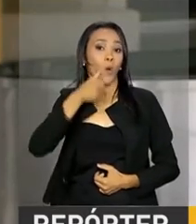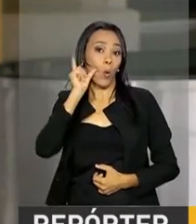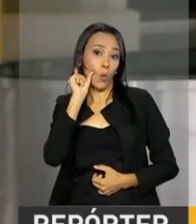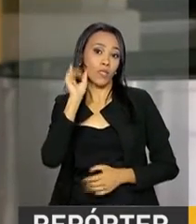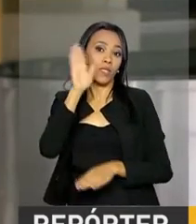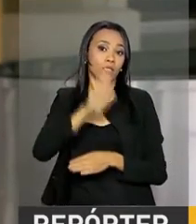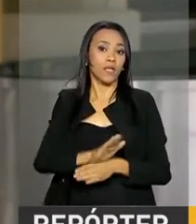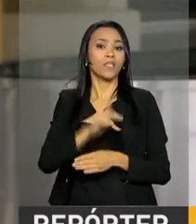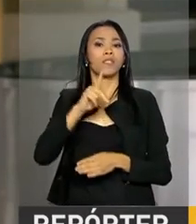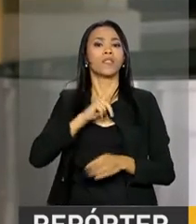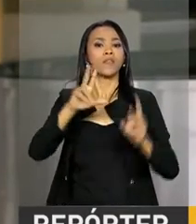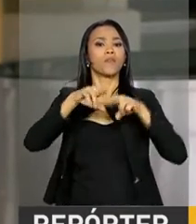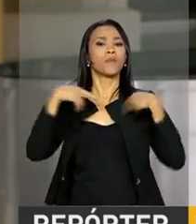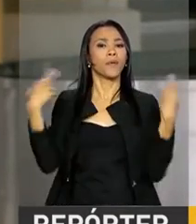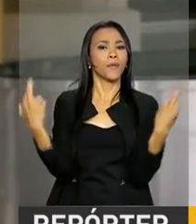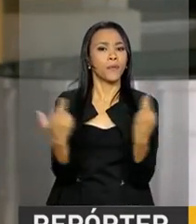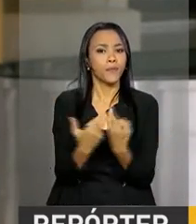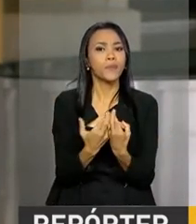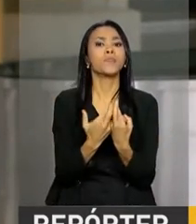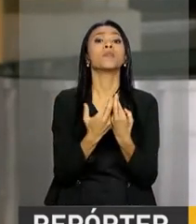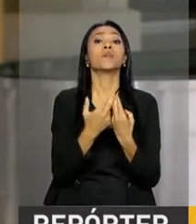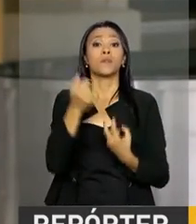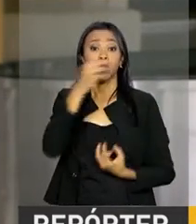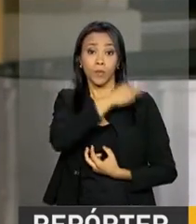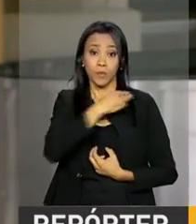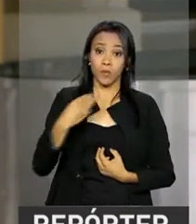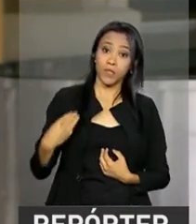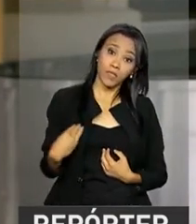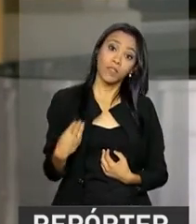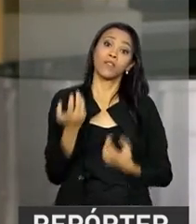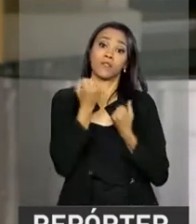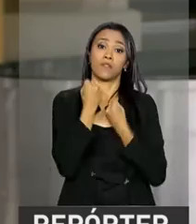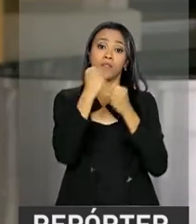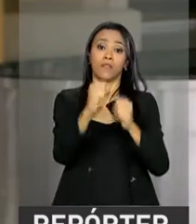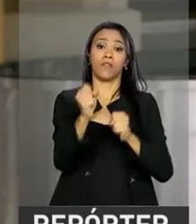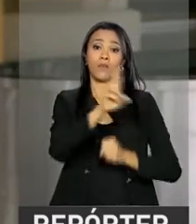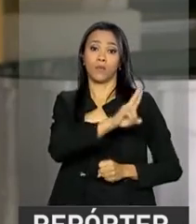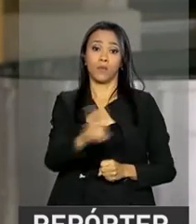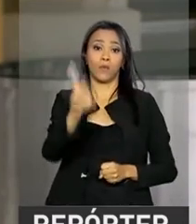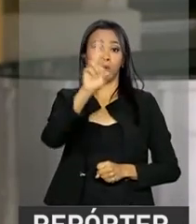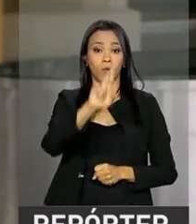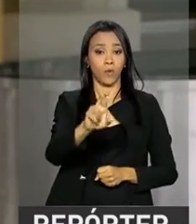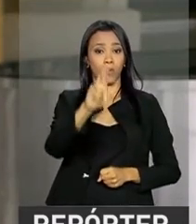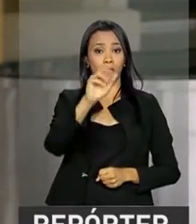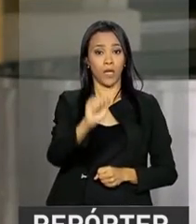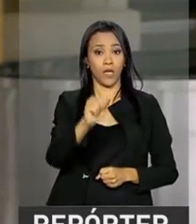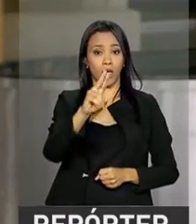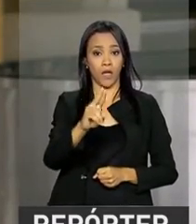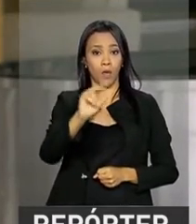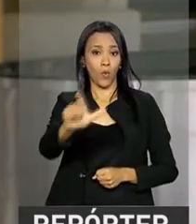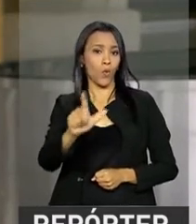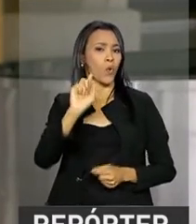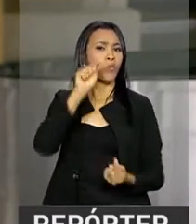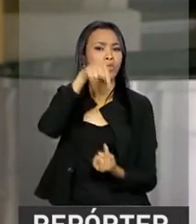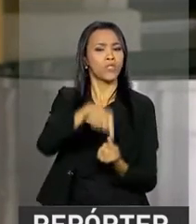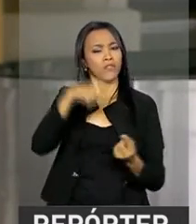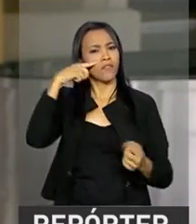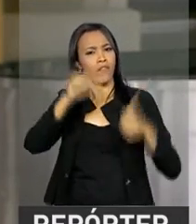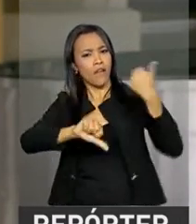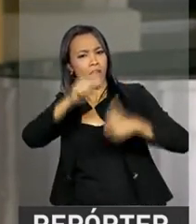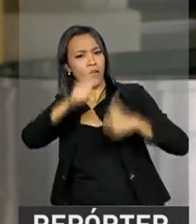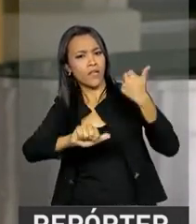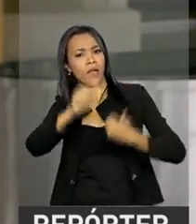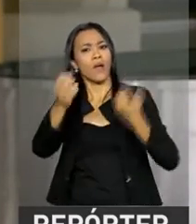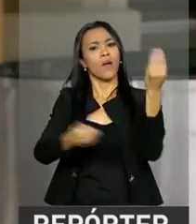ontem à tarde no palácio do jaburu com o ministro da defesa raúl jungmann para avaliar o restabelecimento